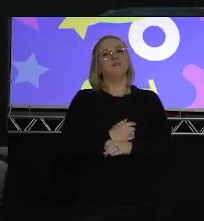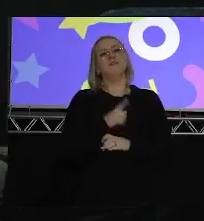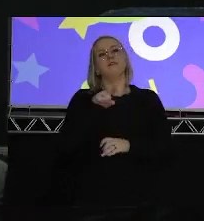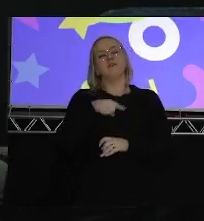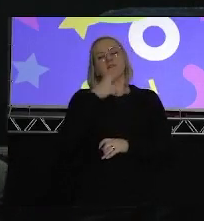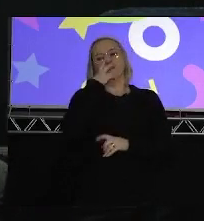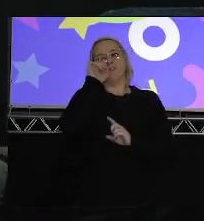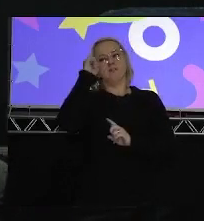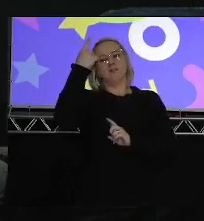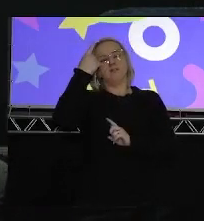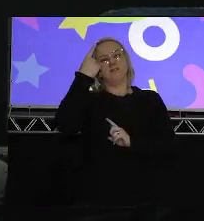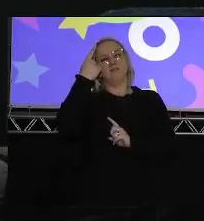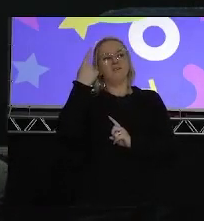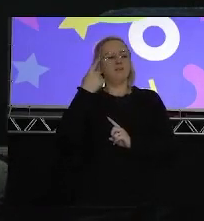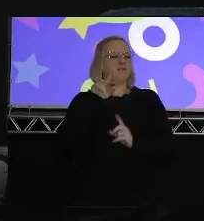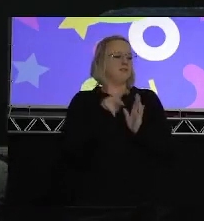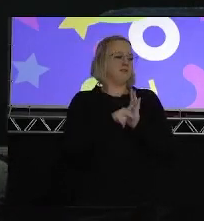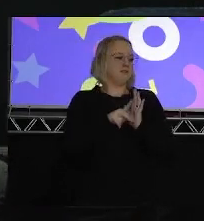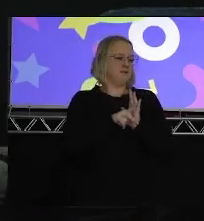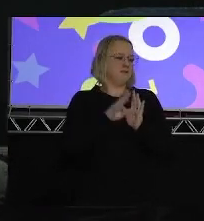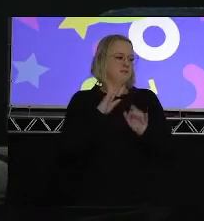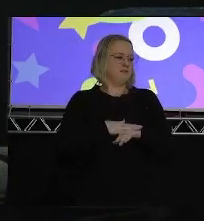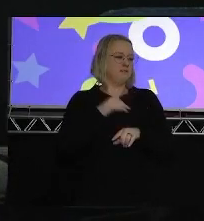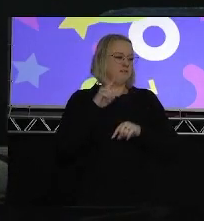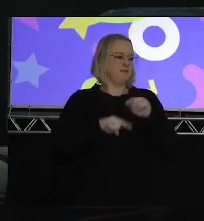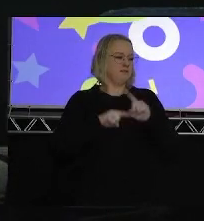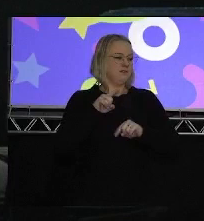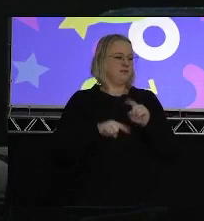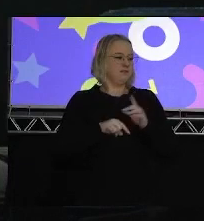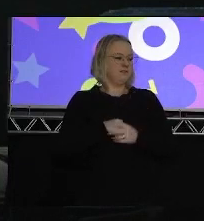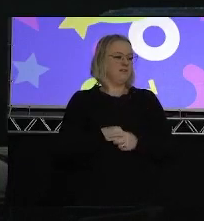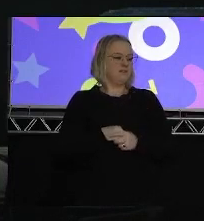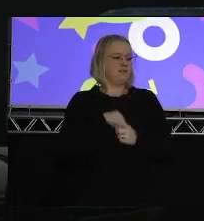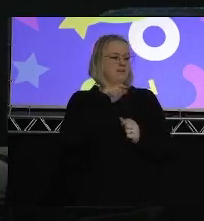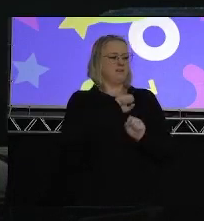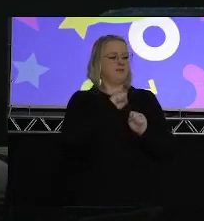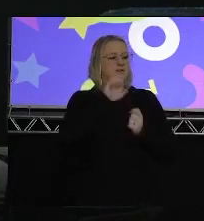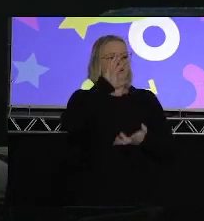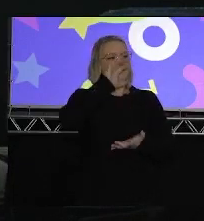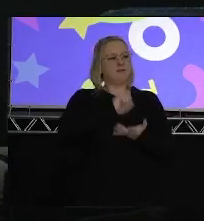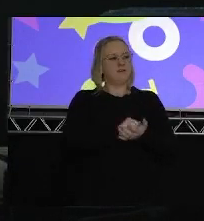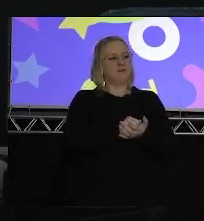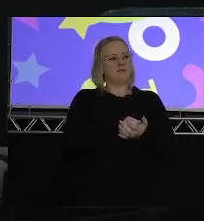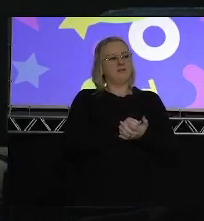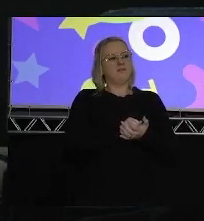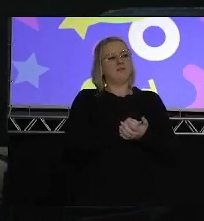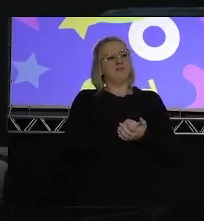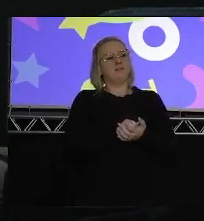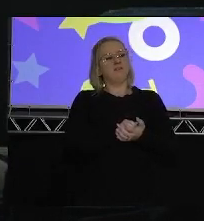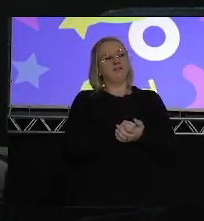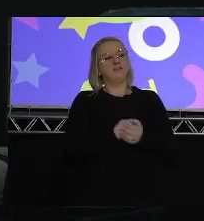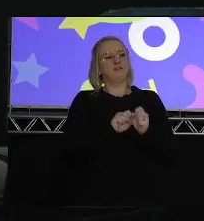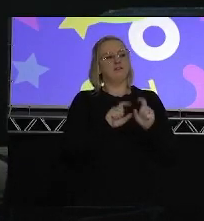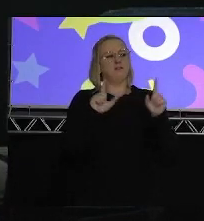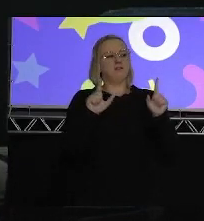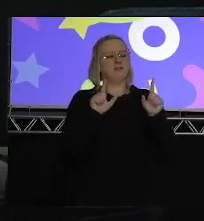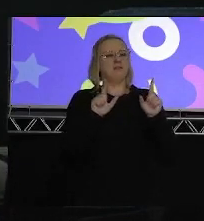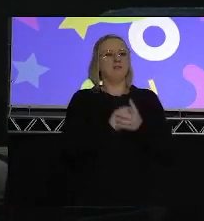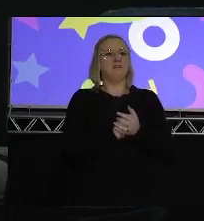da ideia inicial do Flaps, a gente tem muito mais material lá. E aqui, gente, vocês podem fazer o download da apresentação.